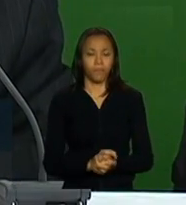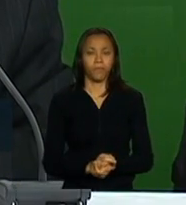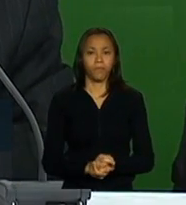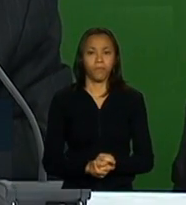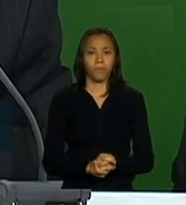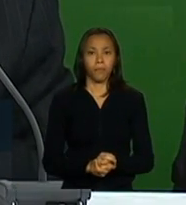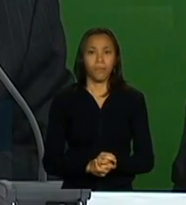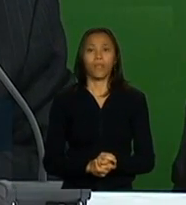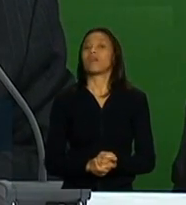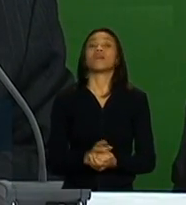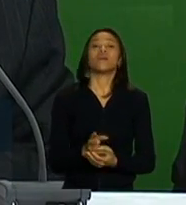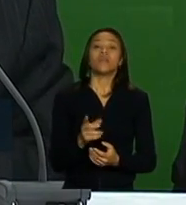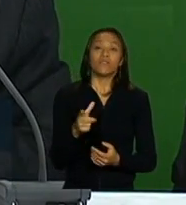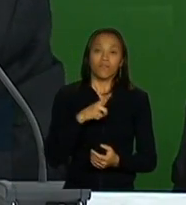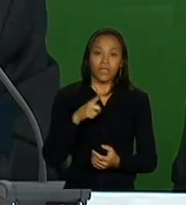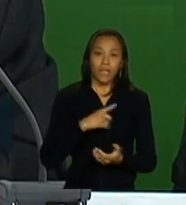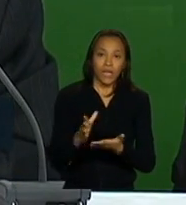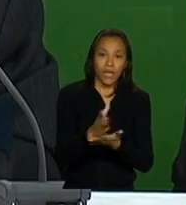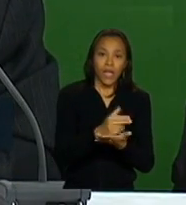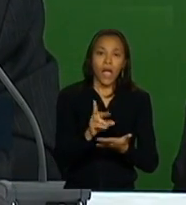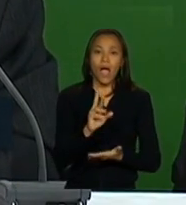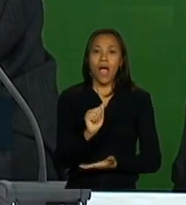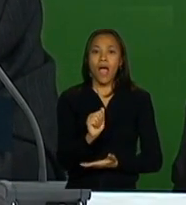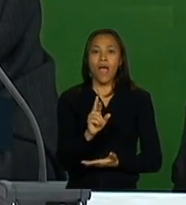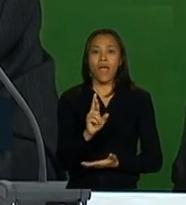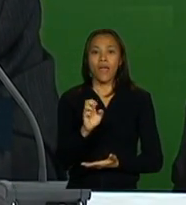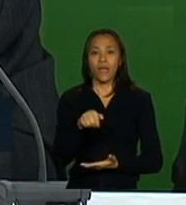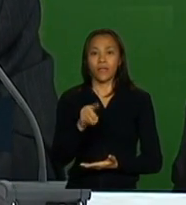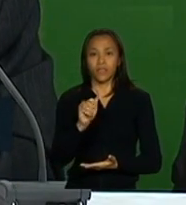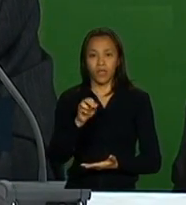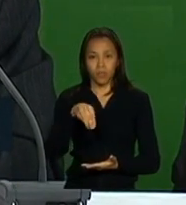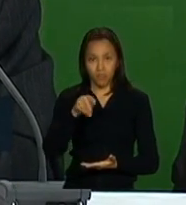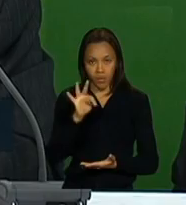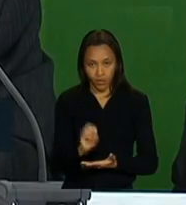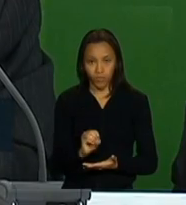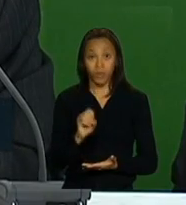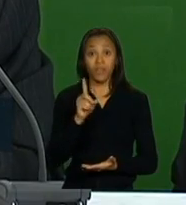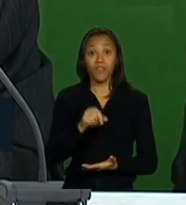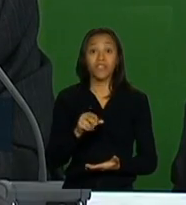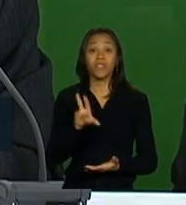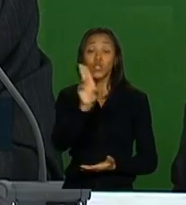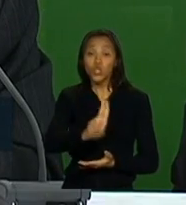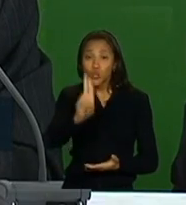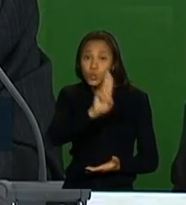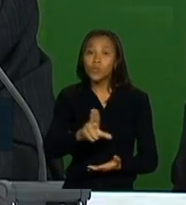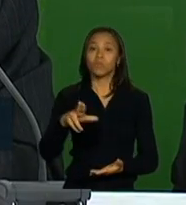organizado, arrendamento. Fora, terminal de uso privado.